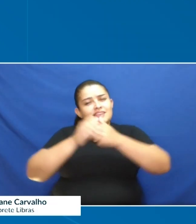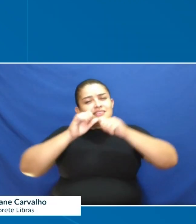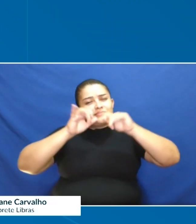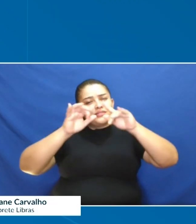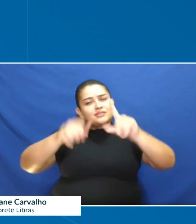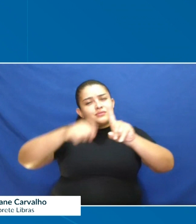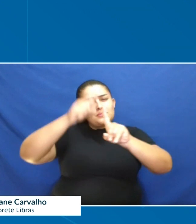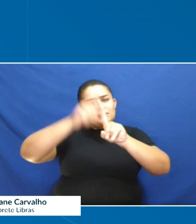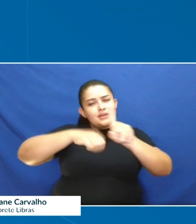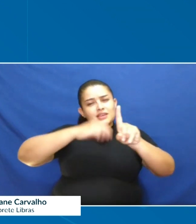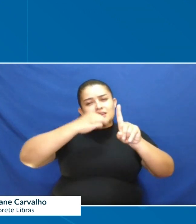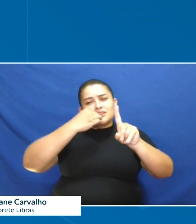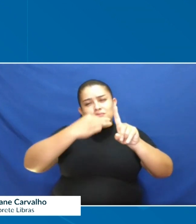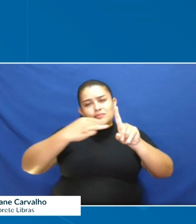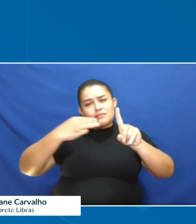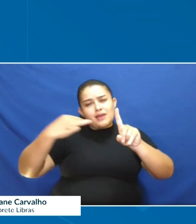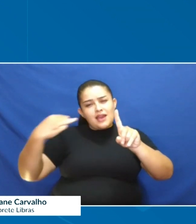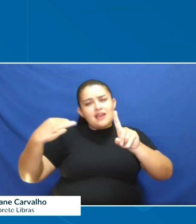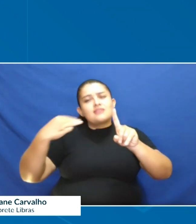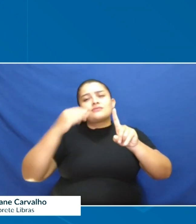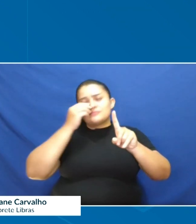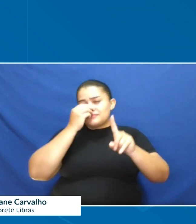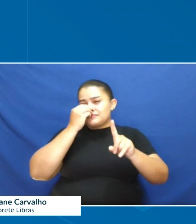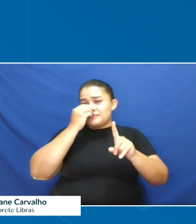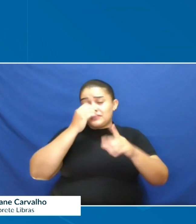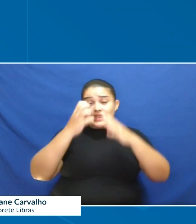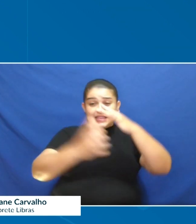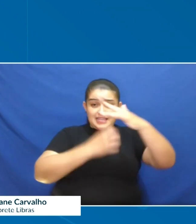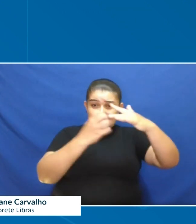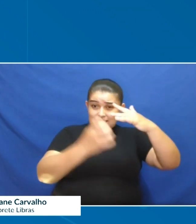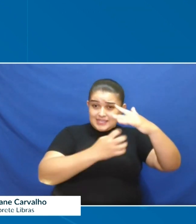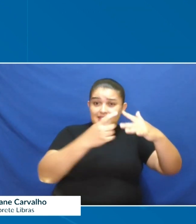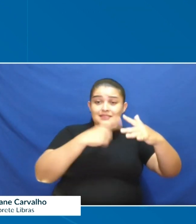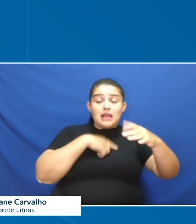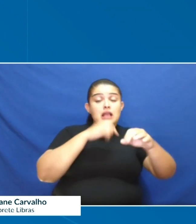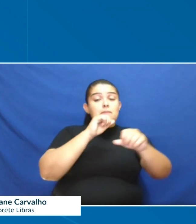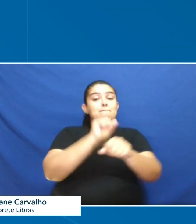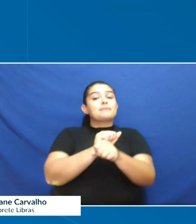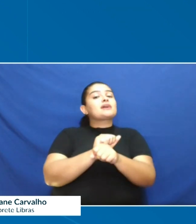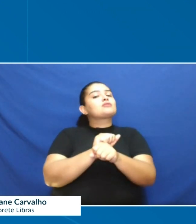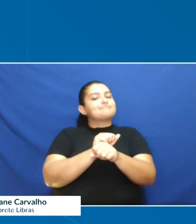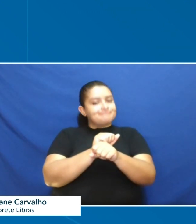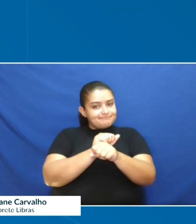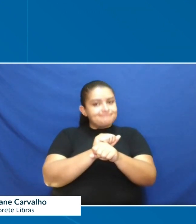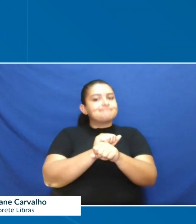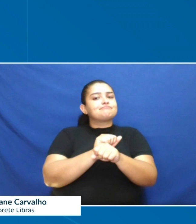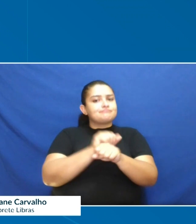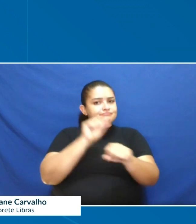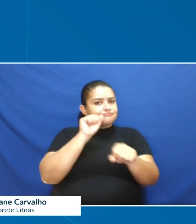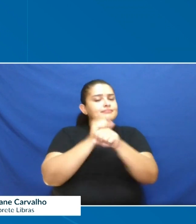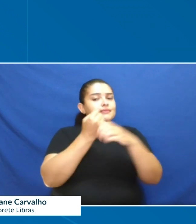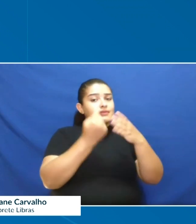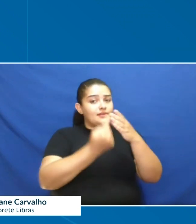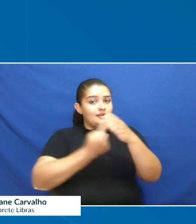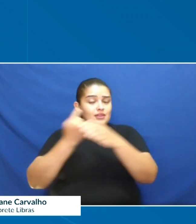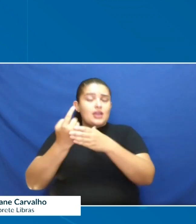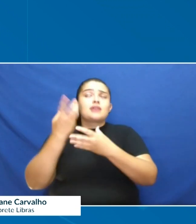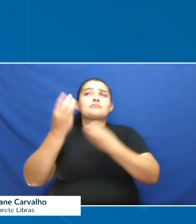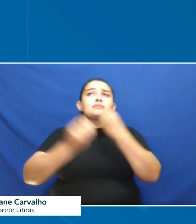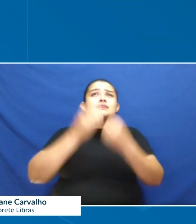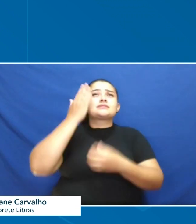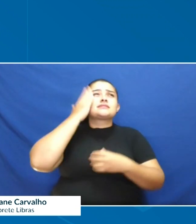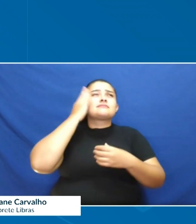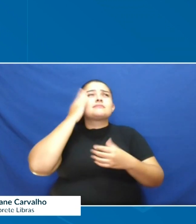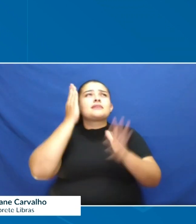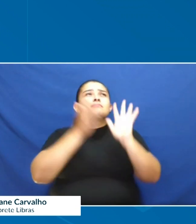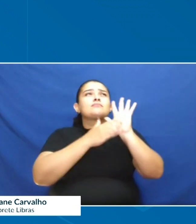empresas mesmo as empresas alimentícias, elas deram uma parada e para se acertar com relação a como se